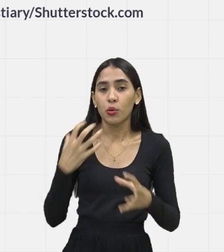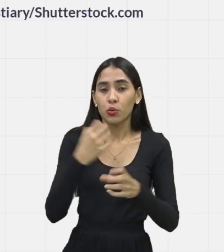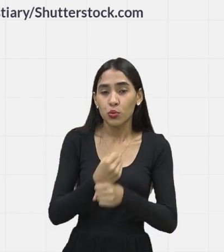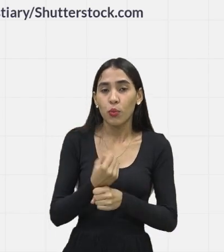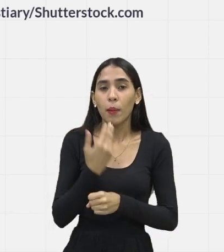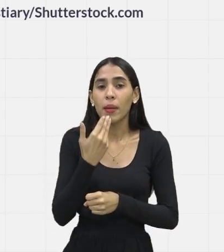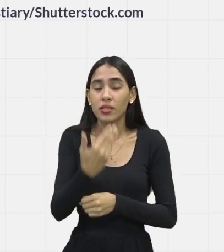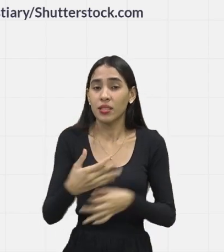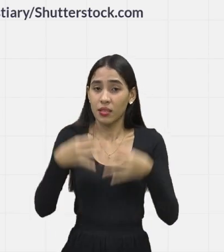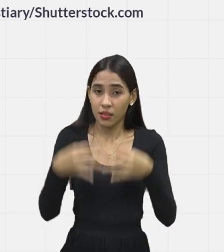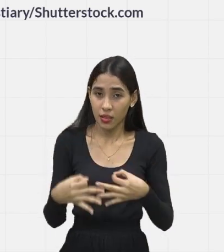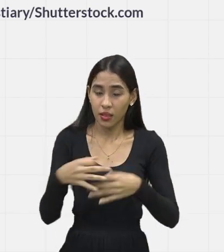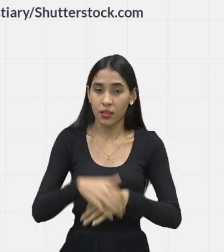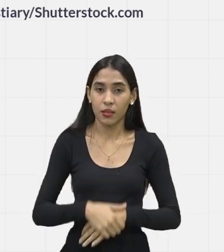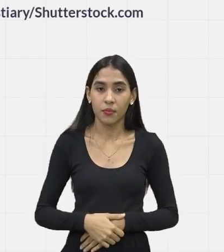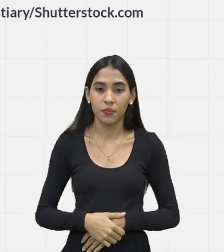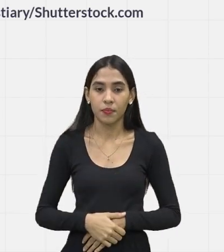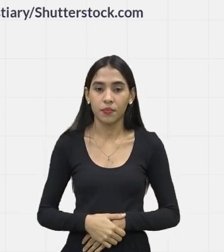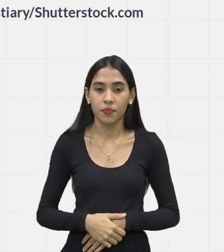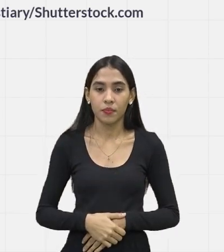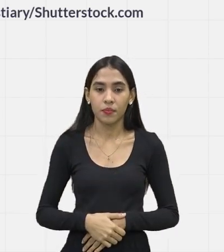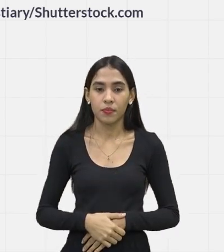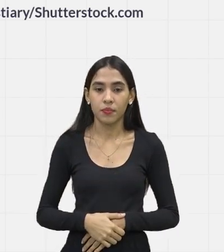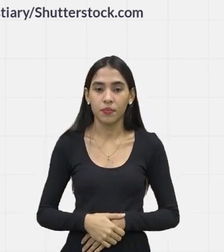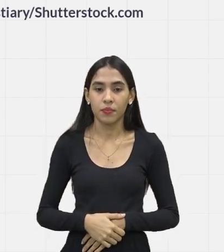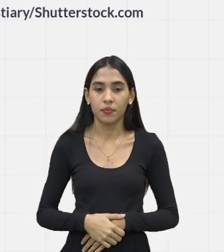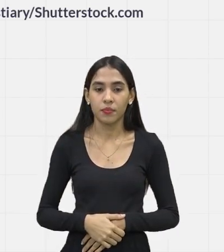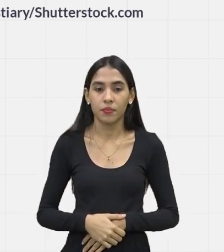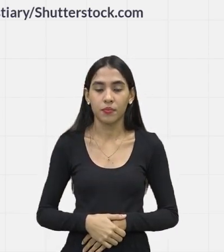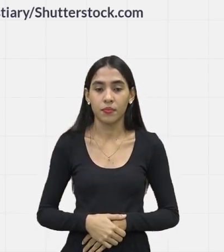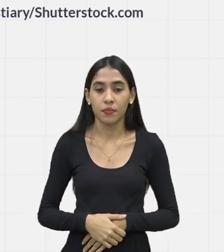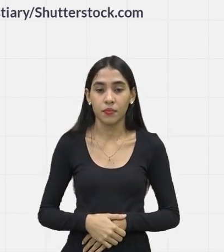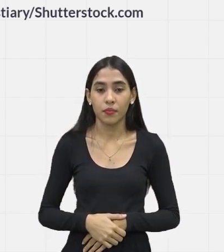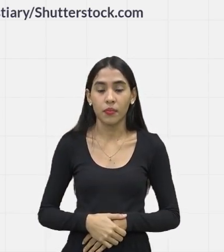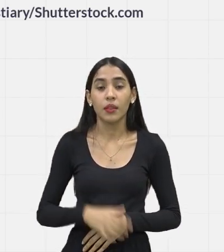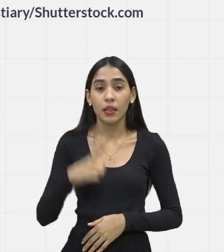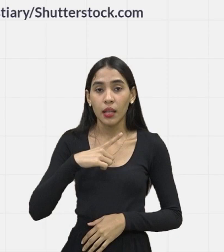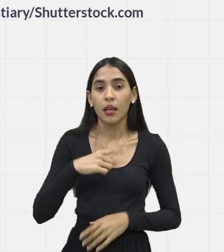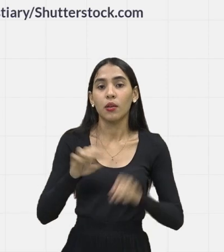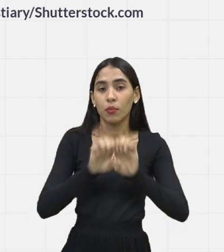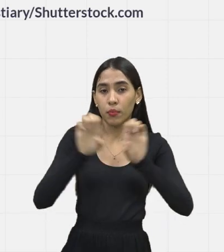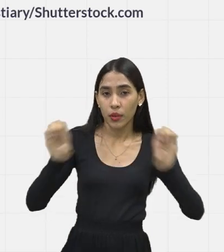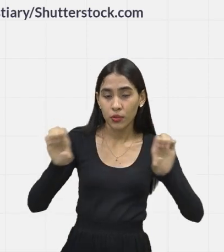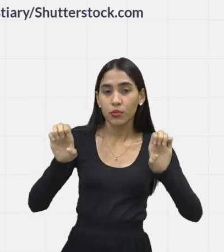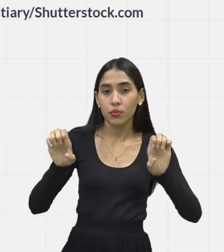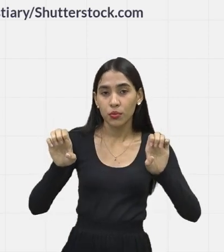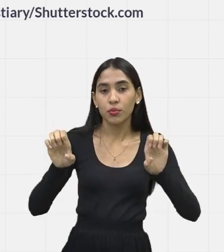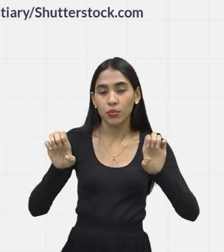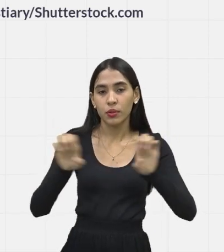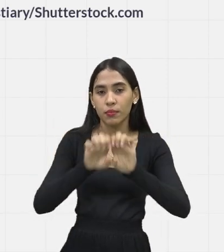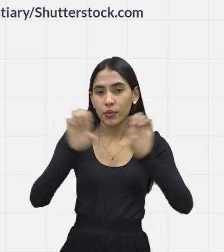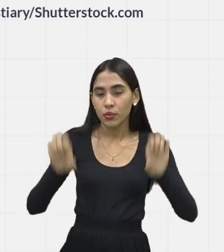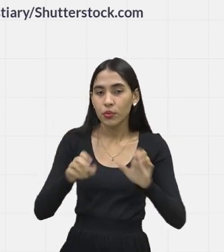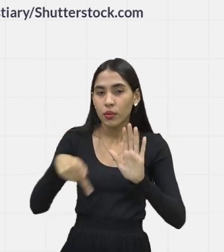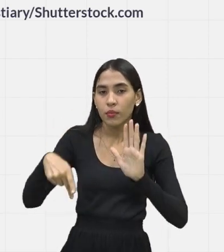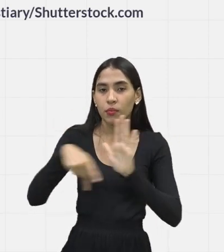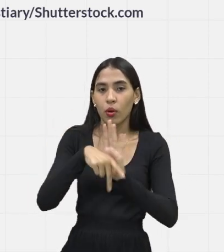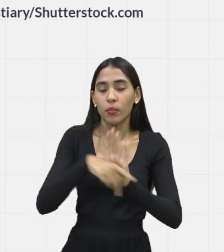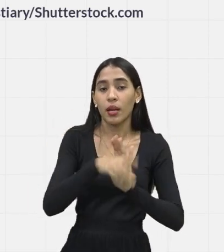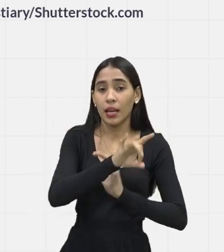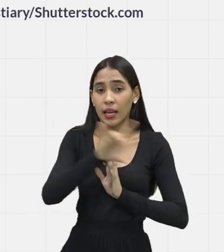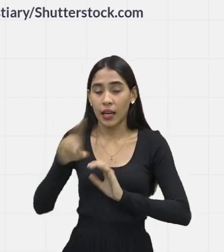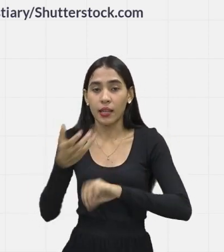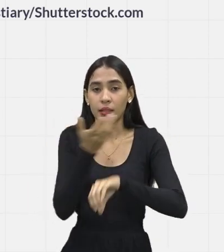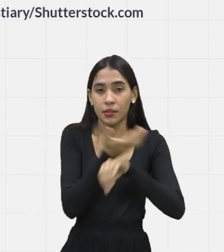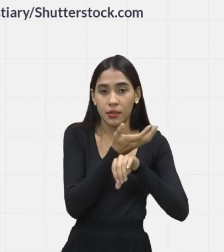pedida, né, pelas diretrizes curriculares. Ele é estruturado para a garantia do cumprimento da carga horária de cada